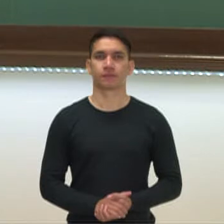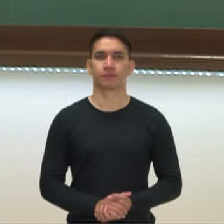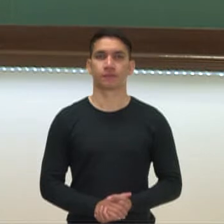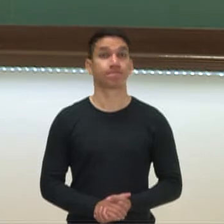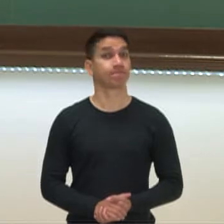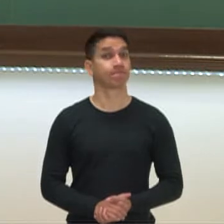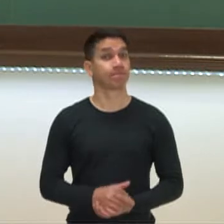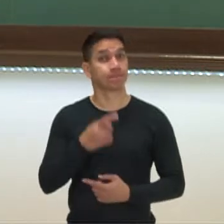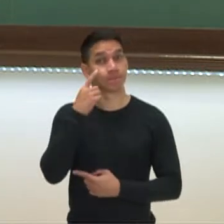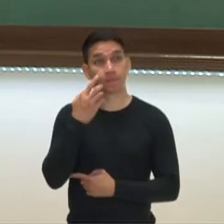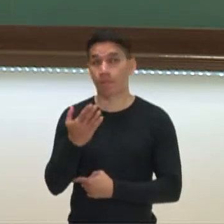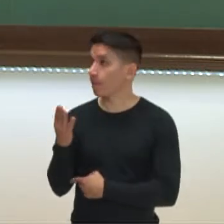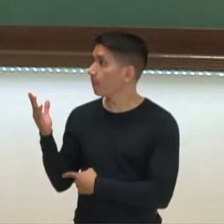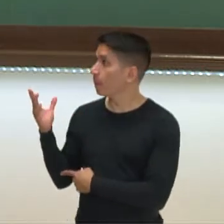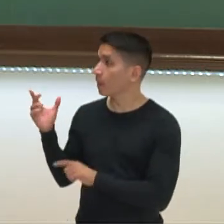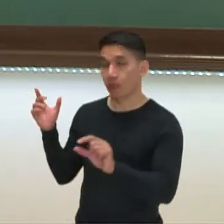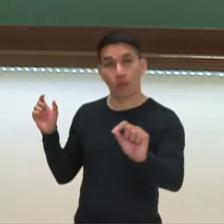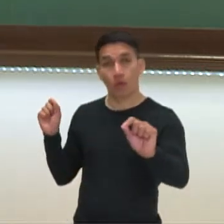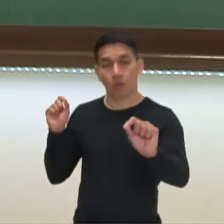Então, olha só, gente.